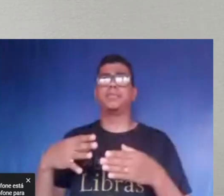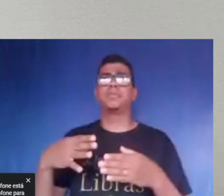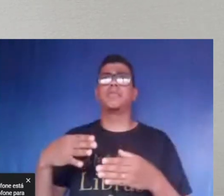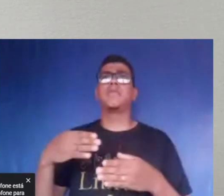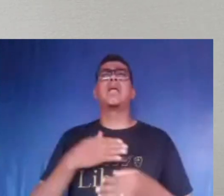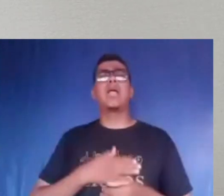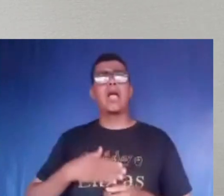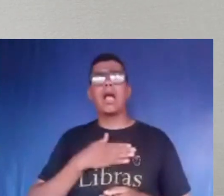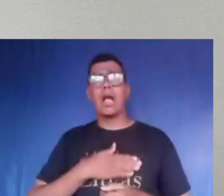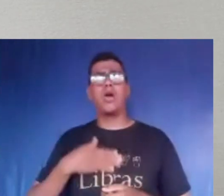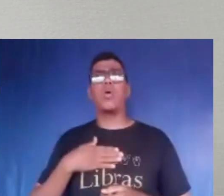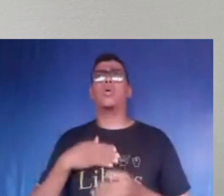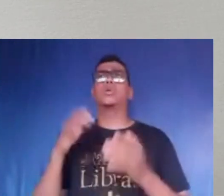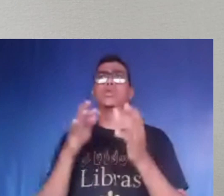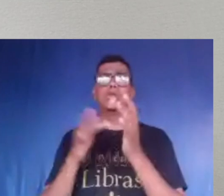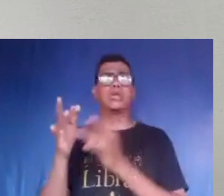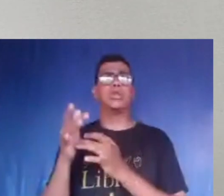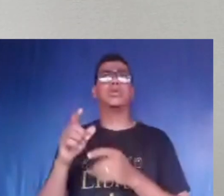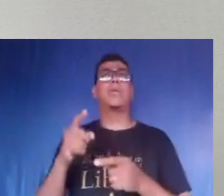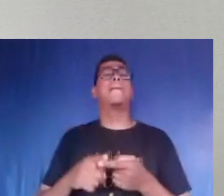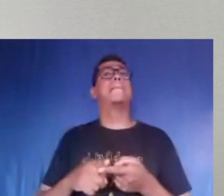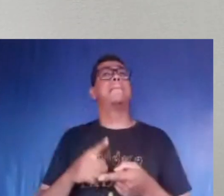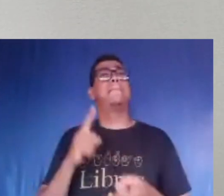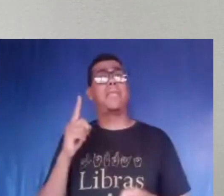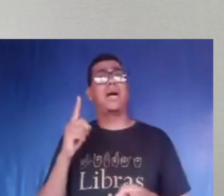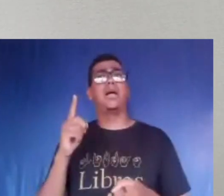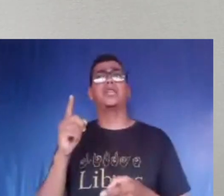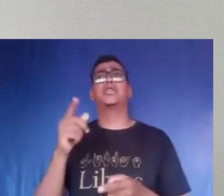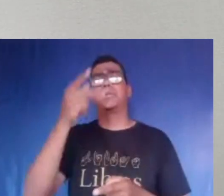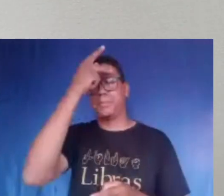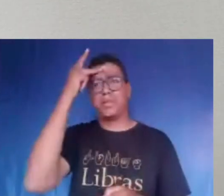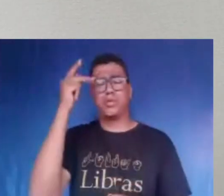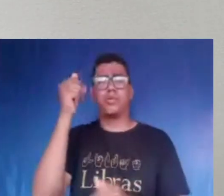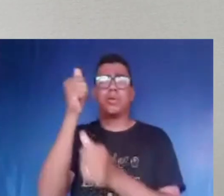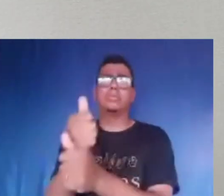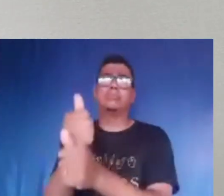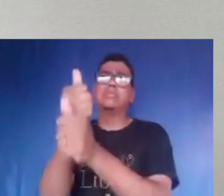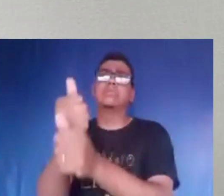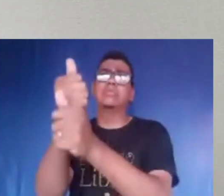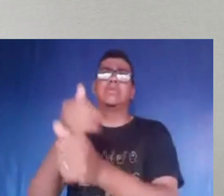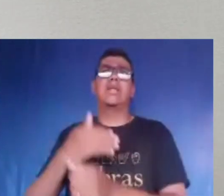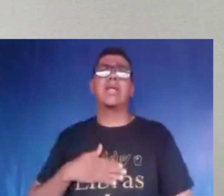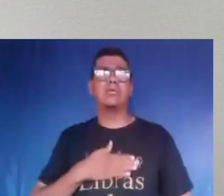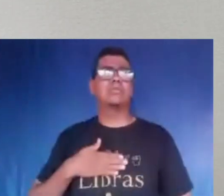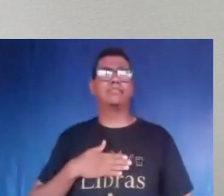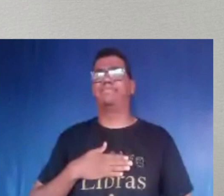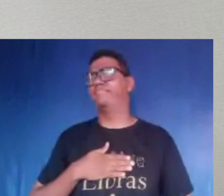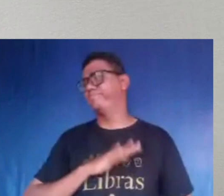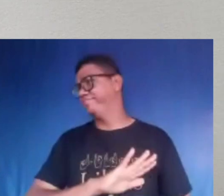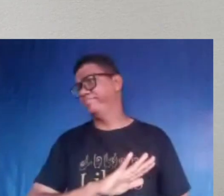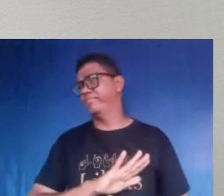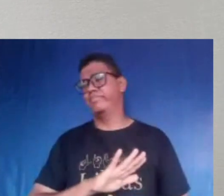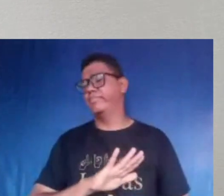das pessoas que se dizem cristãs, mas que não seguem aquilo que Jesus dizia. Então, queridos,